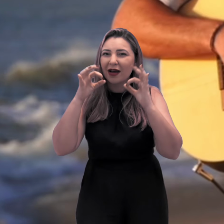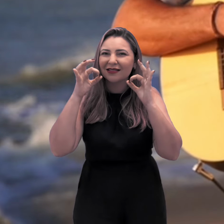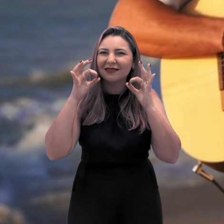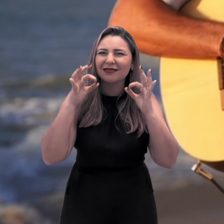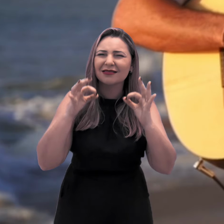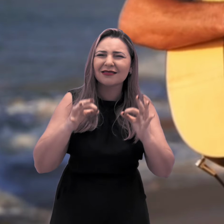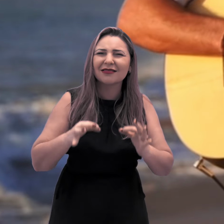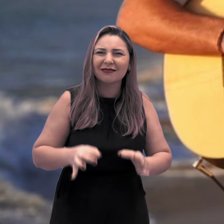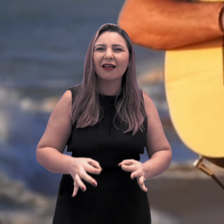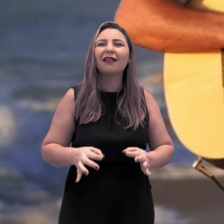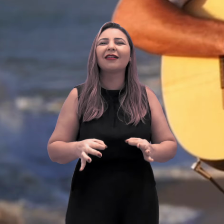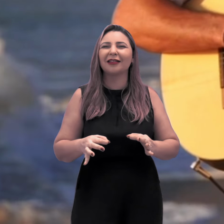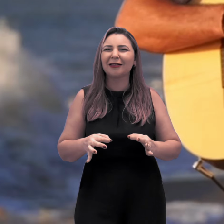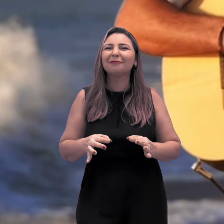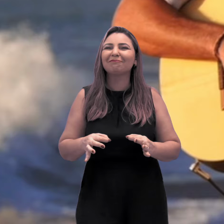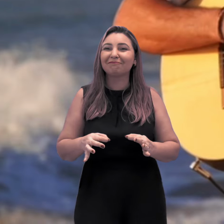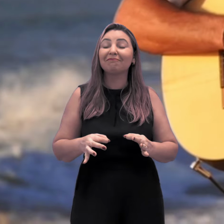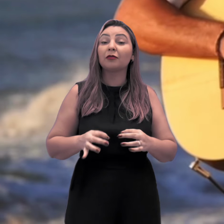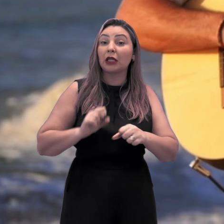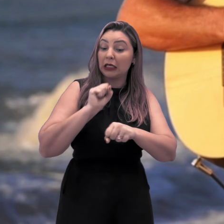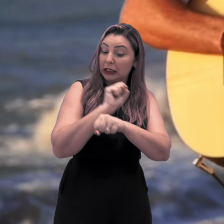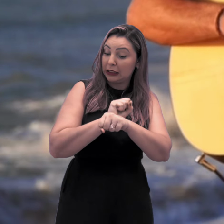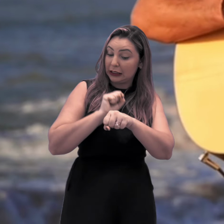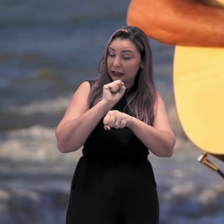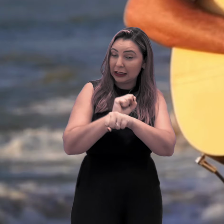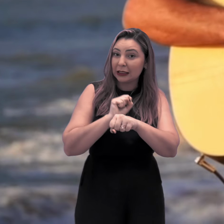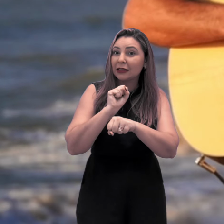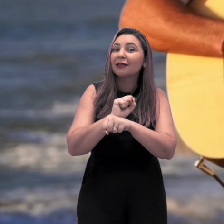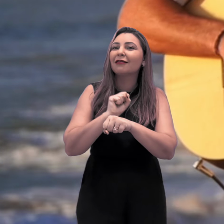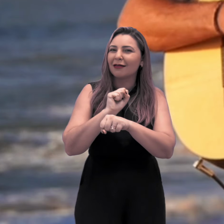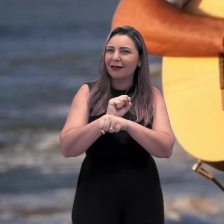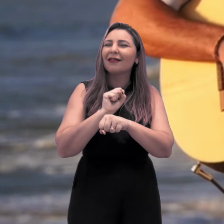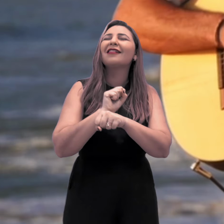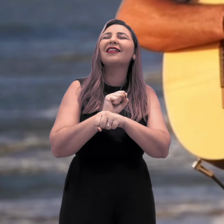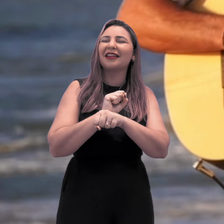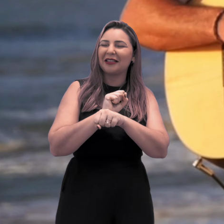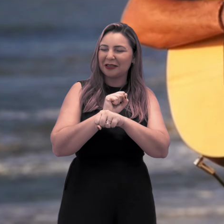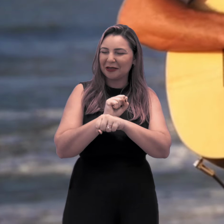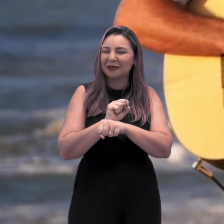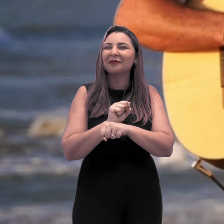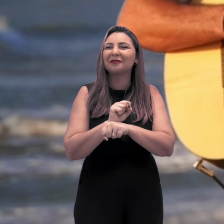Na hora certa, pra quem